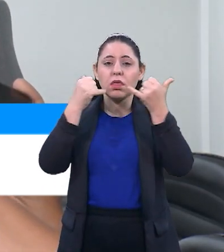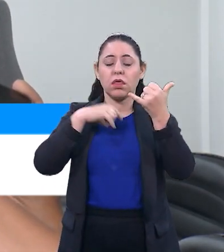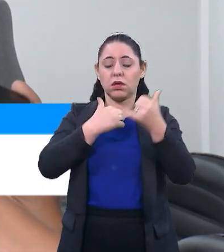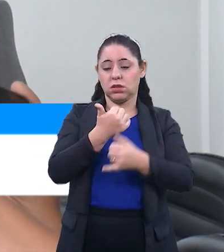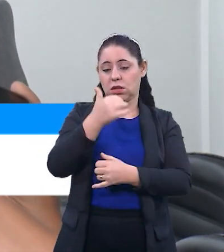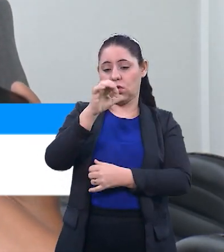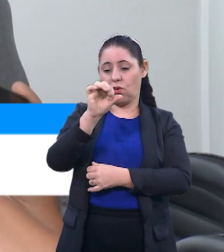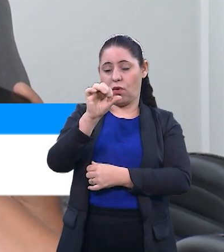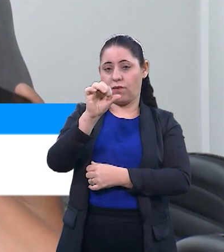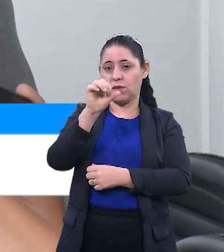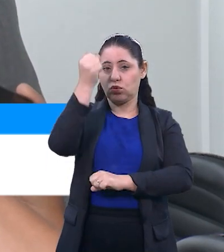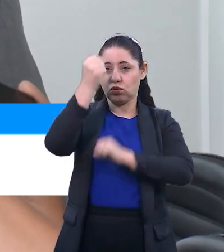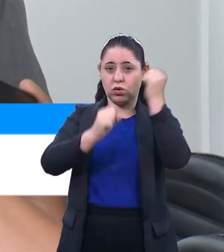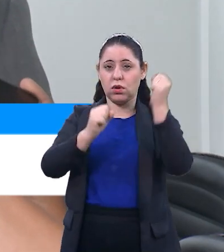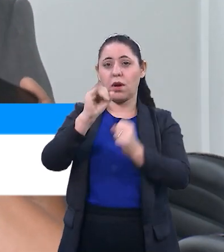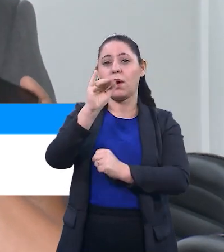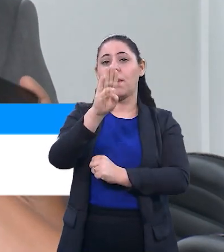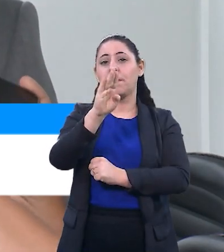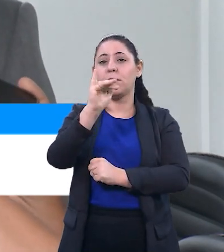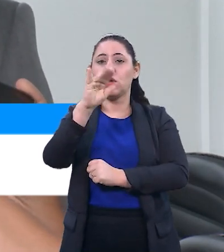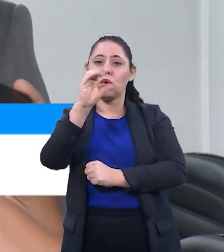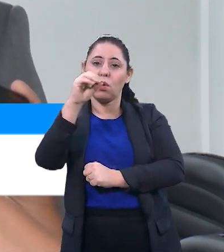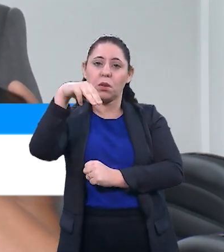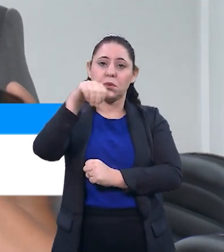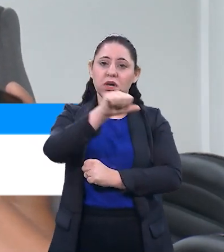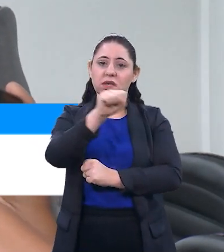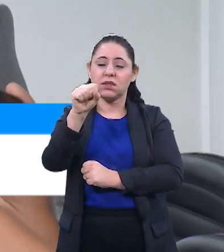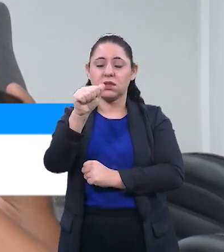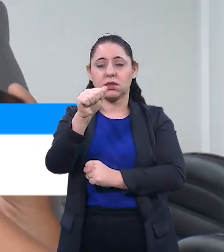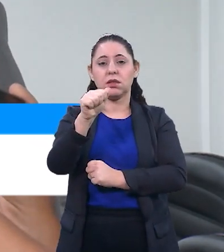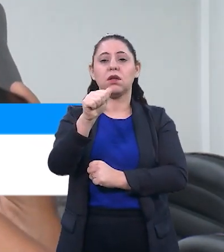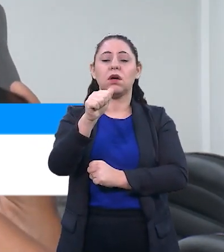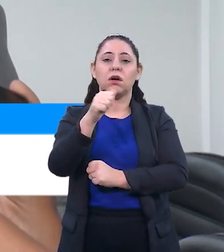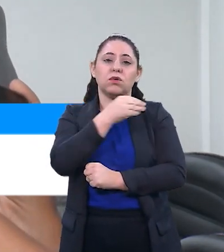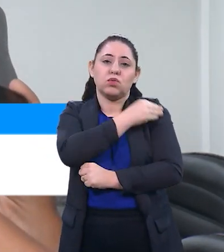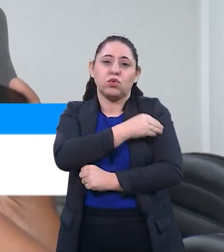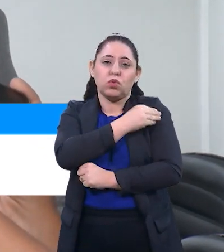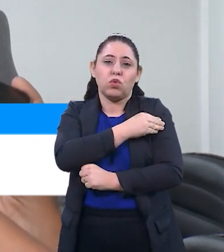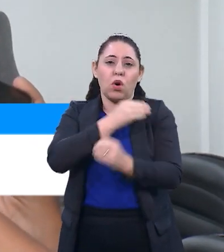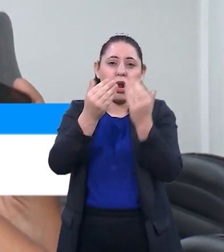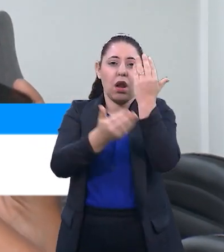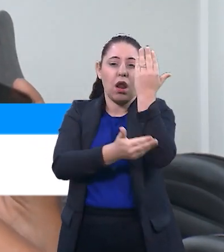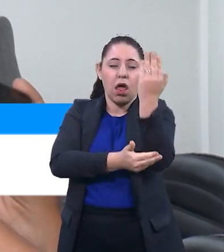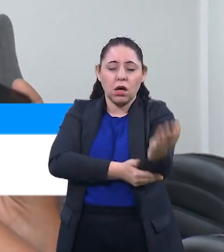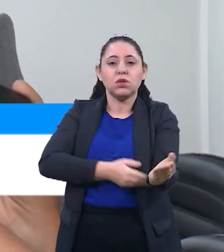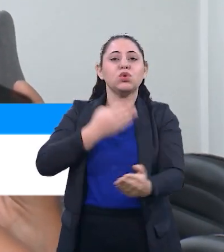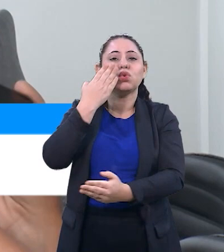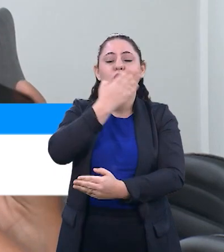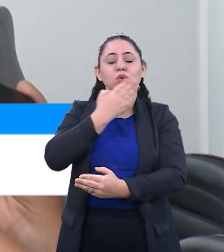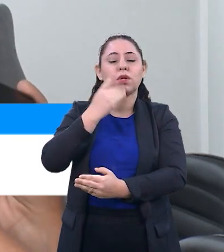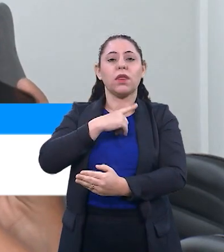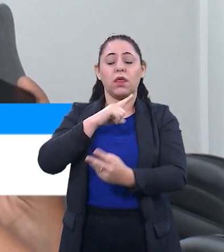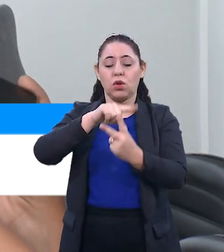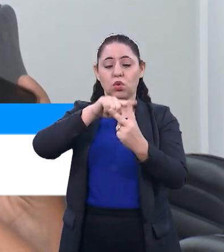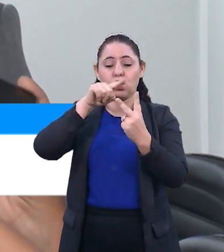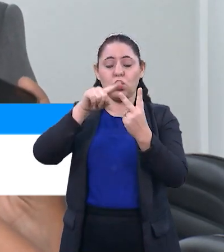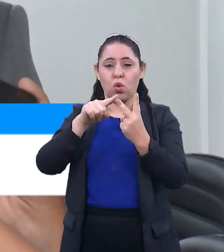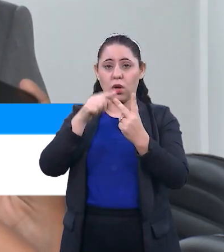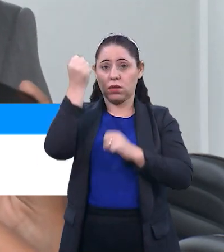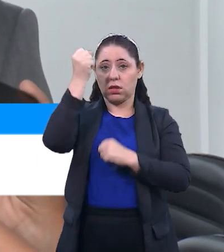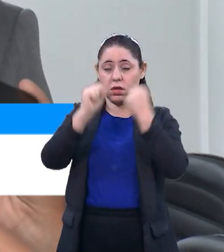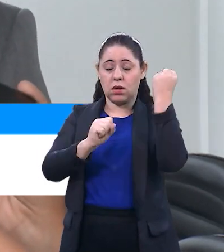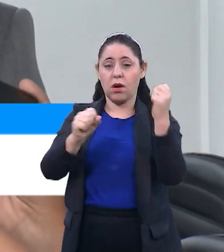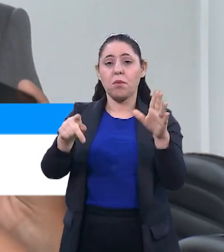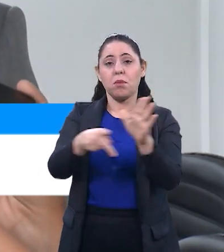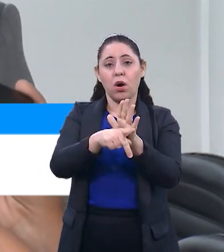temos 19 usinas de biomassa, etanol a partir da cana-de-açúcar. Nós temos 2